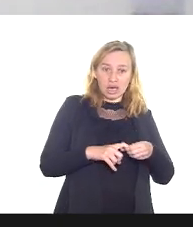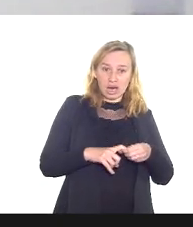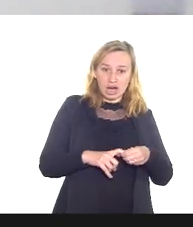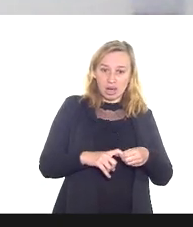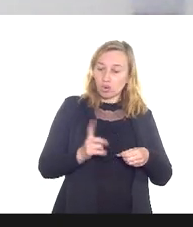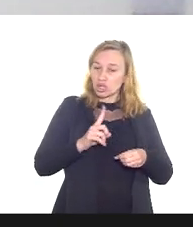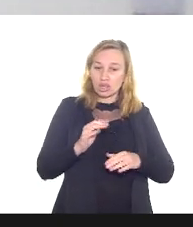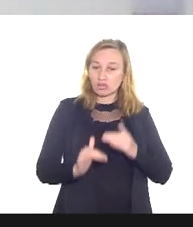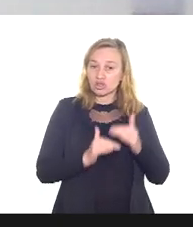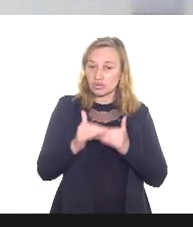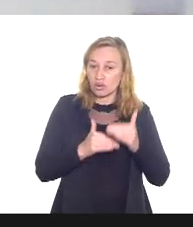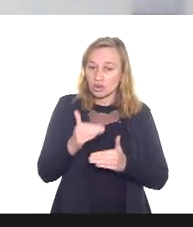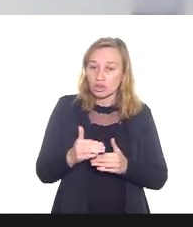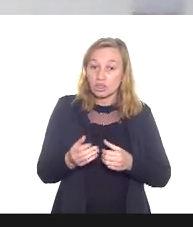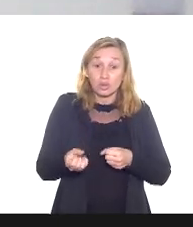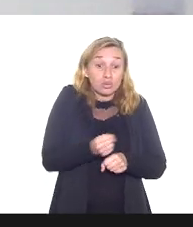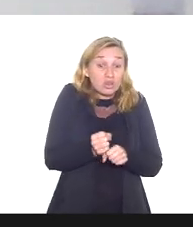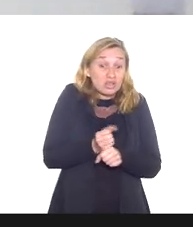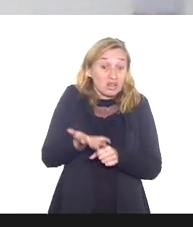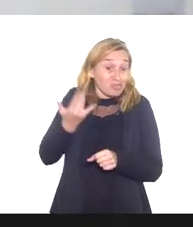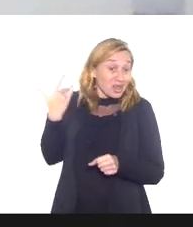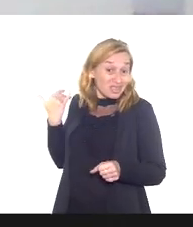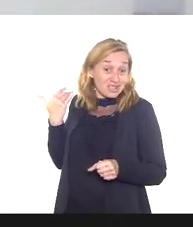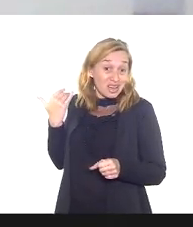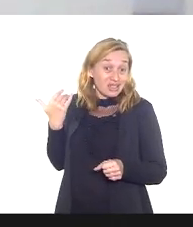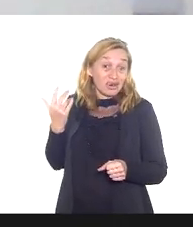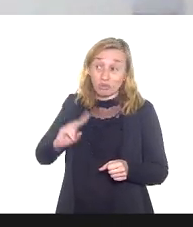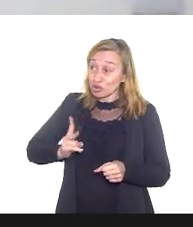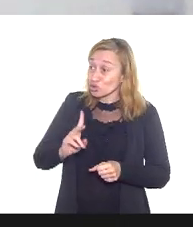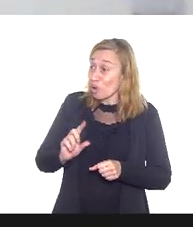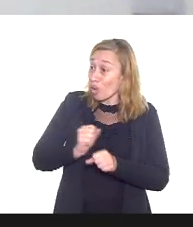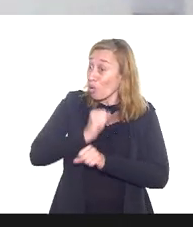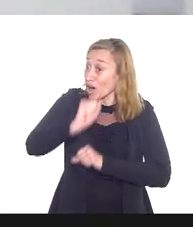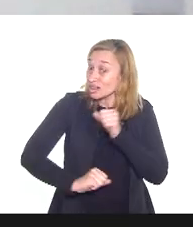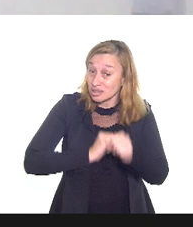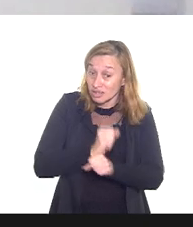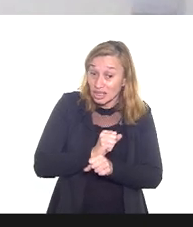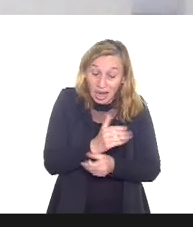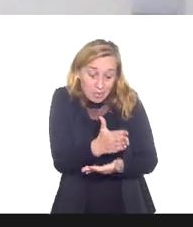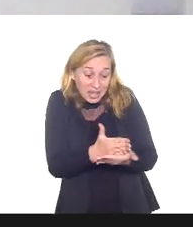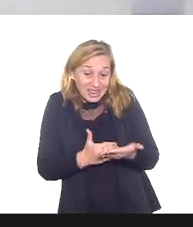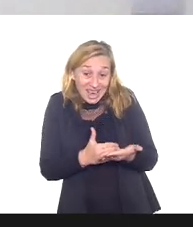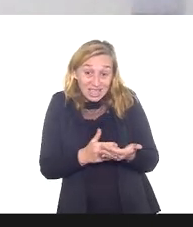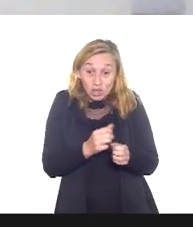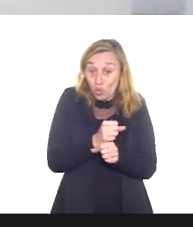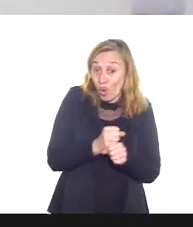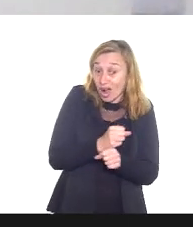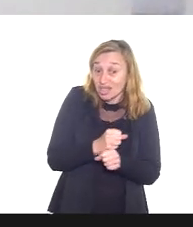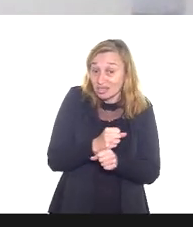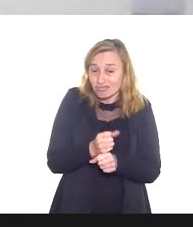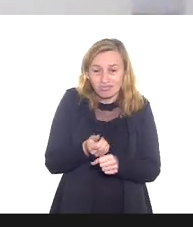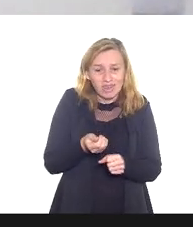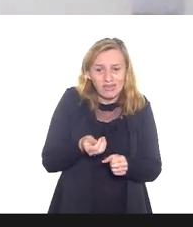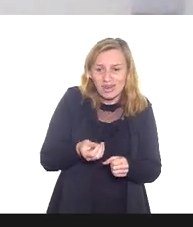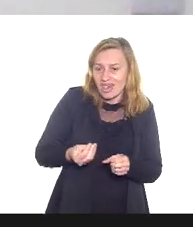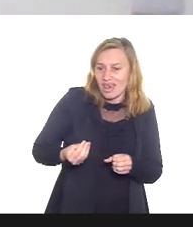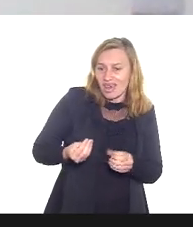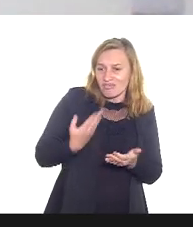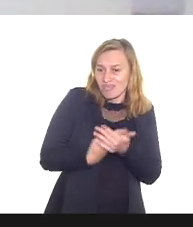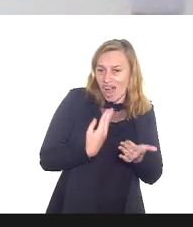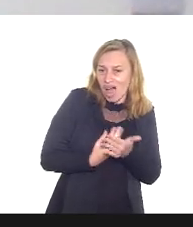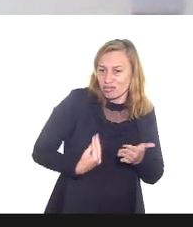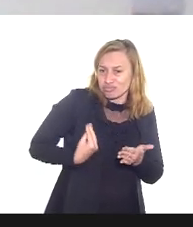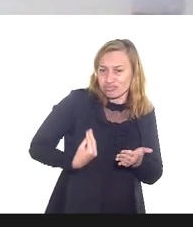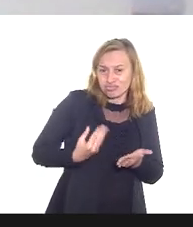foi desenvolvido nos anos anteriores. Isso vai permanecer no ano que vem. A gente já está na metade do ano e ainda não teve praticamente aulas presenciais na rede